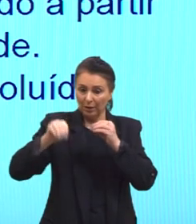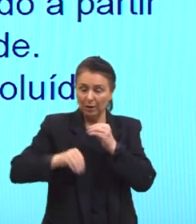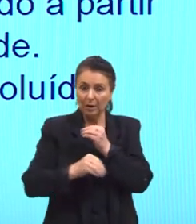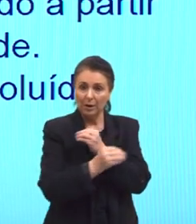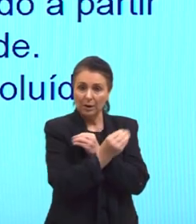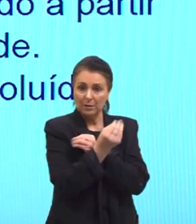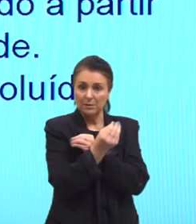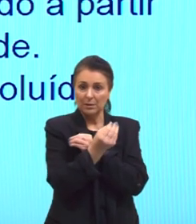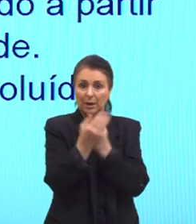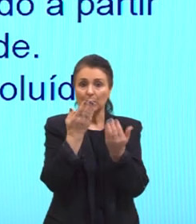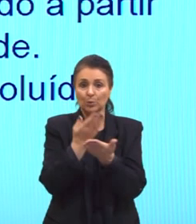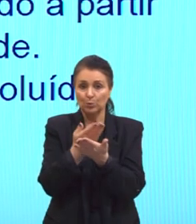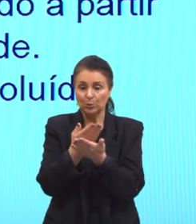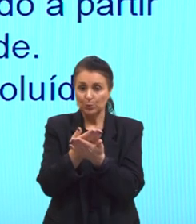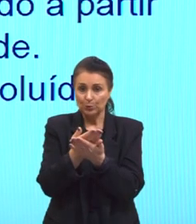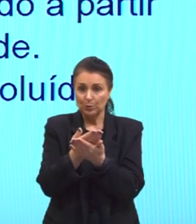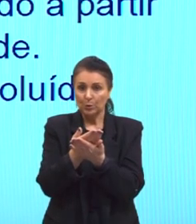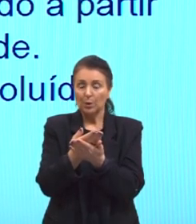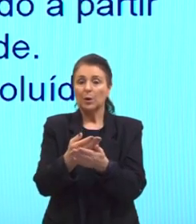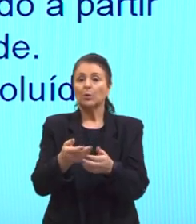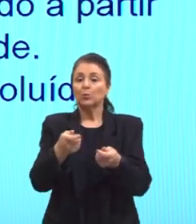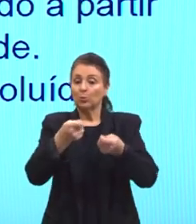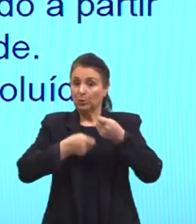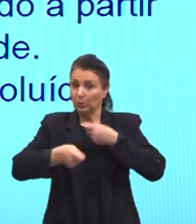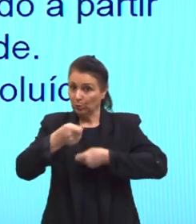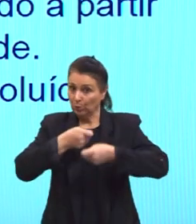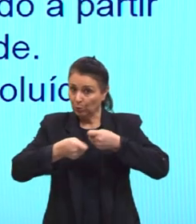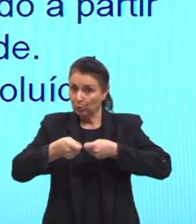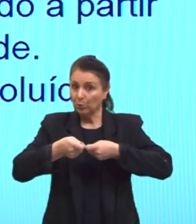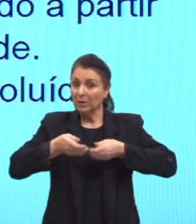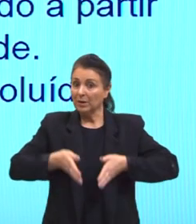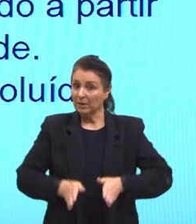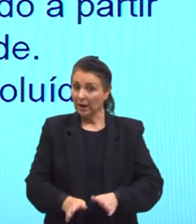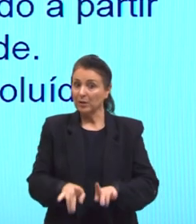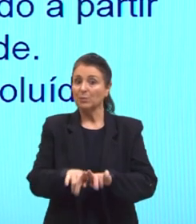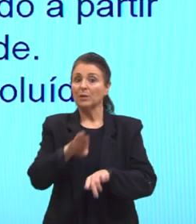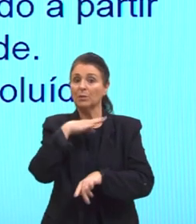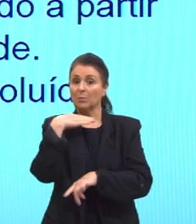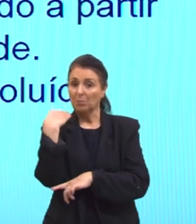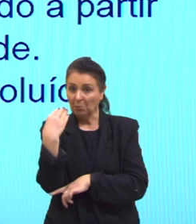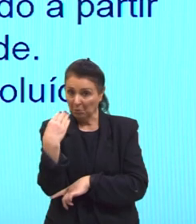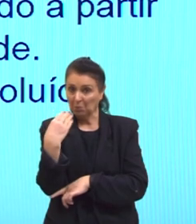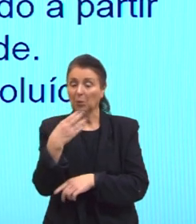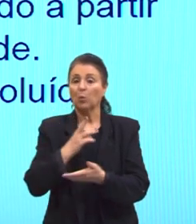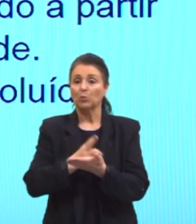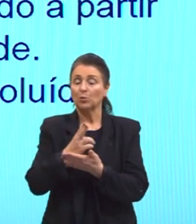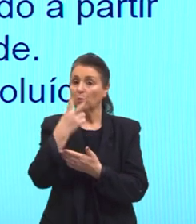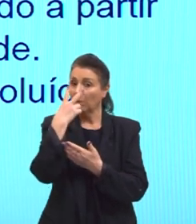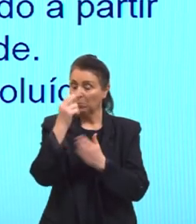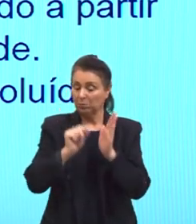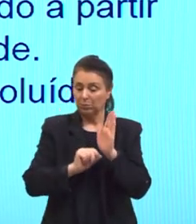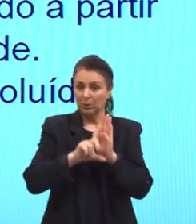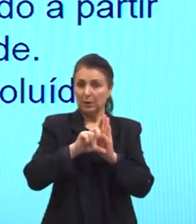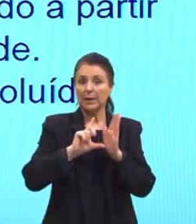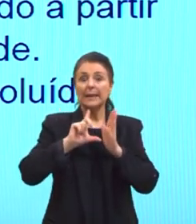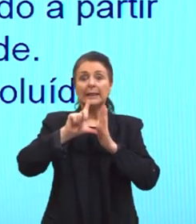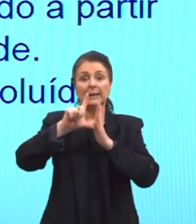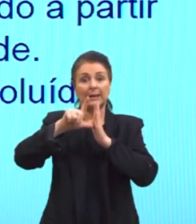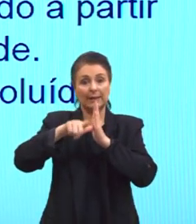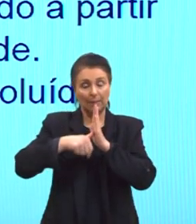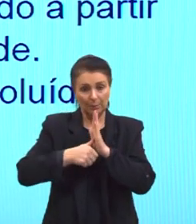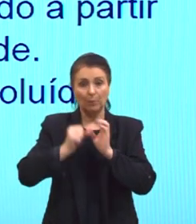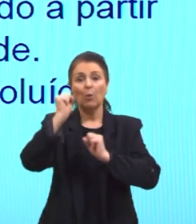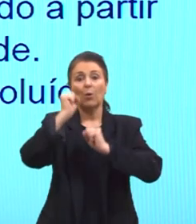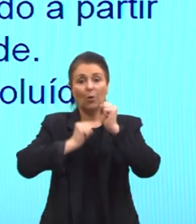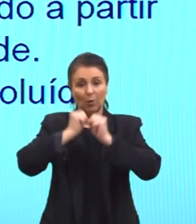a mortalidade mas a natalidade continuar alto e tanto tempo crescimento vegetativo enorme e aí eu posso Industrial né